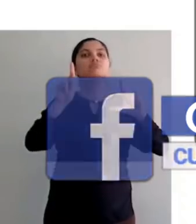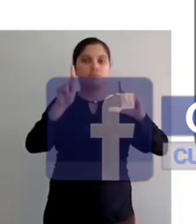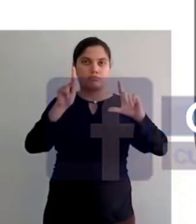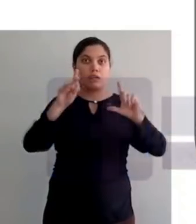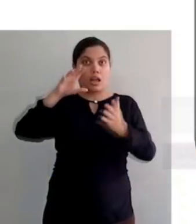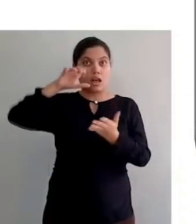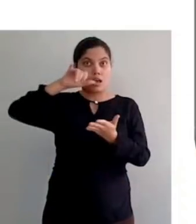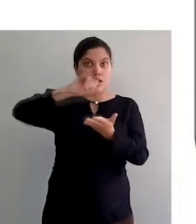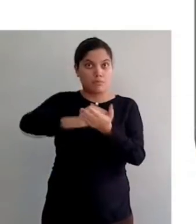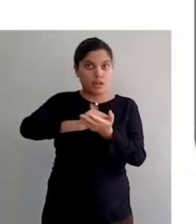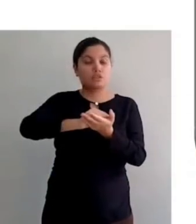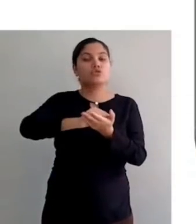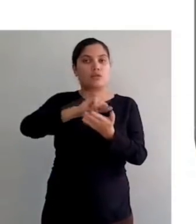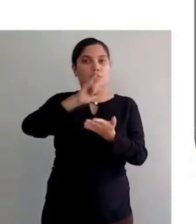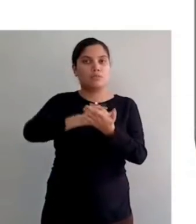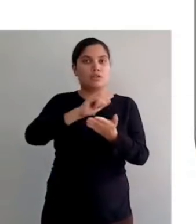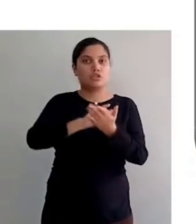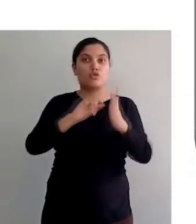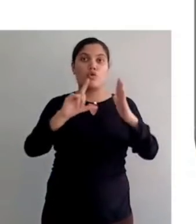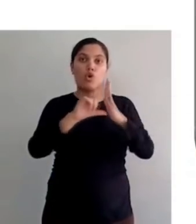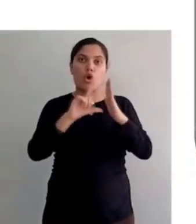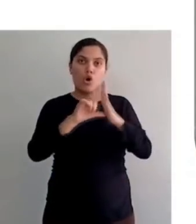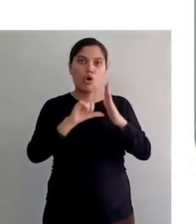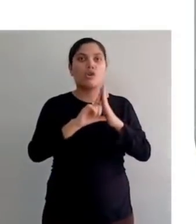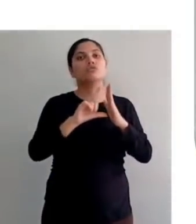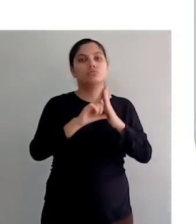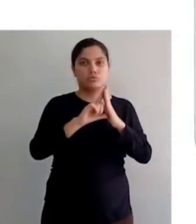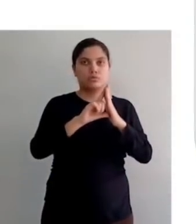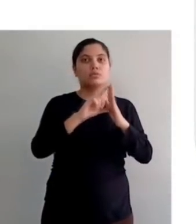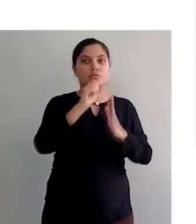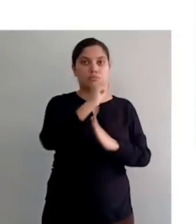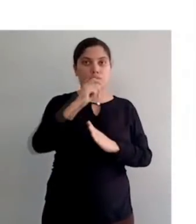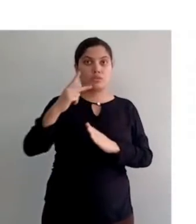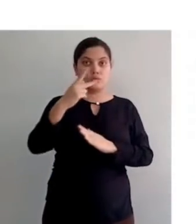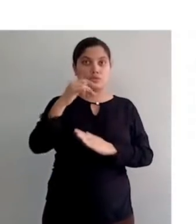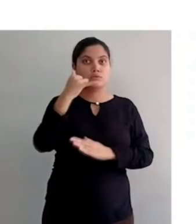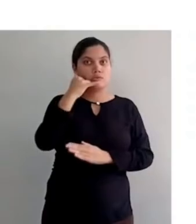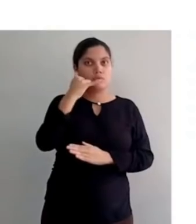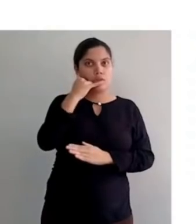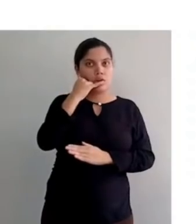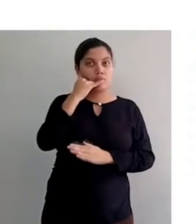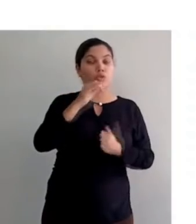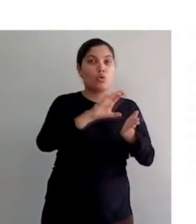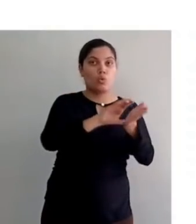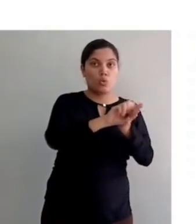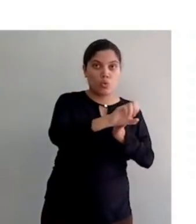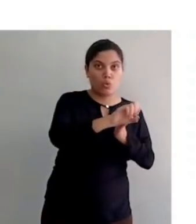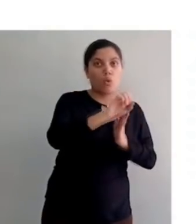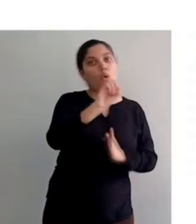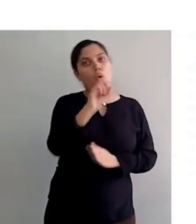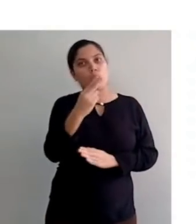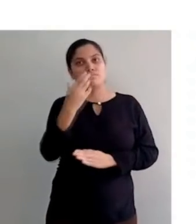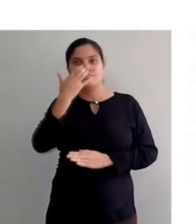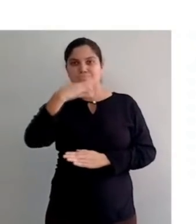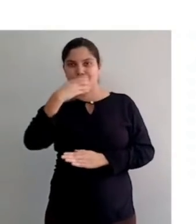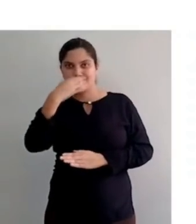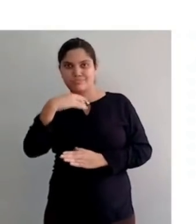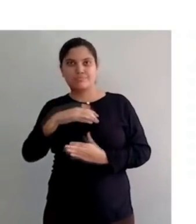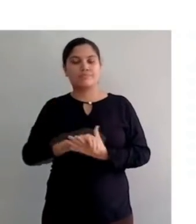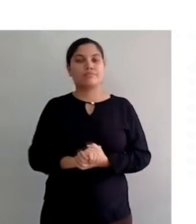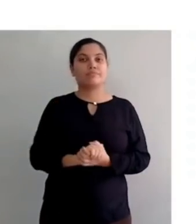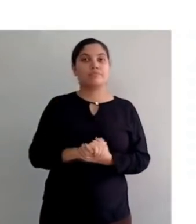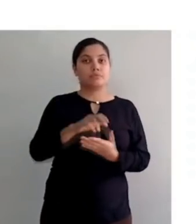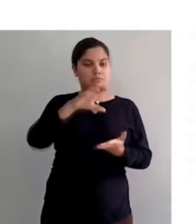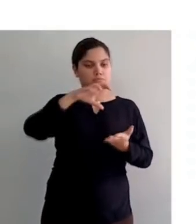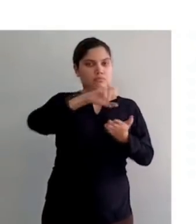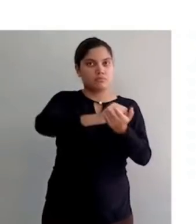Tem e conferir para ver se os seus R$ 600 não foram depositados na sua conta poupança